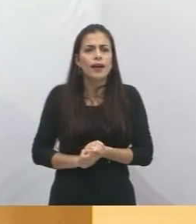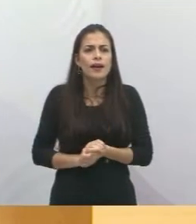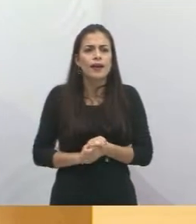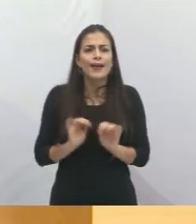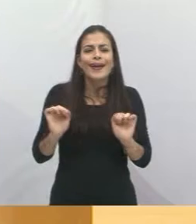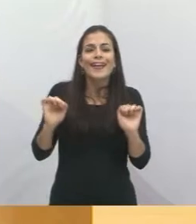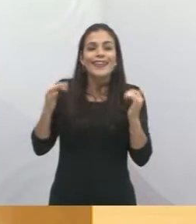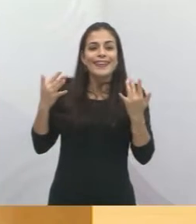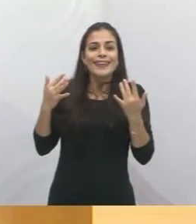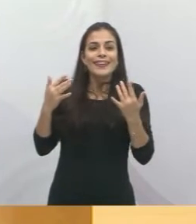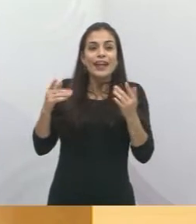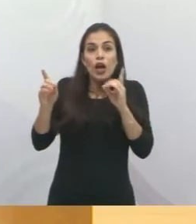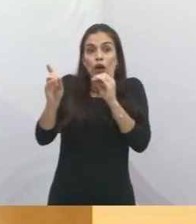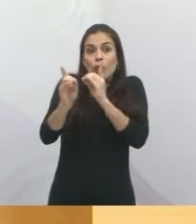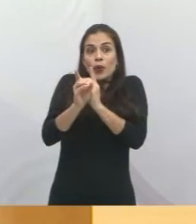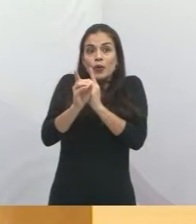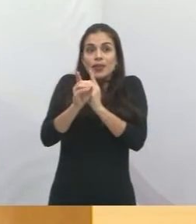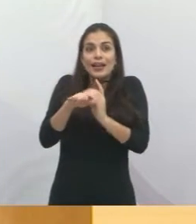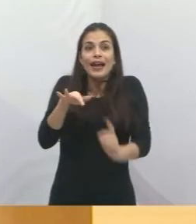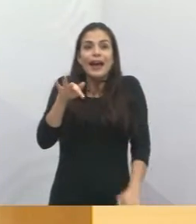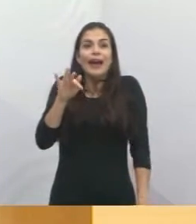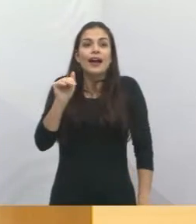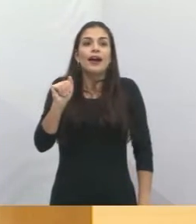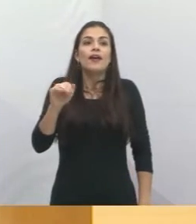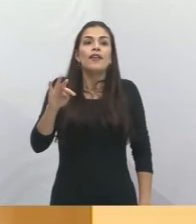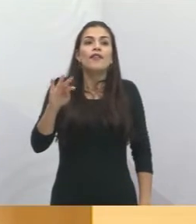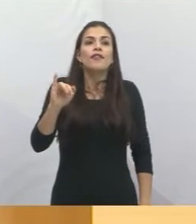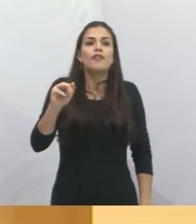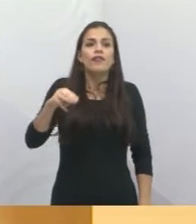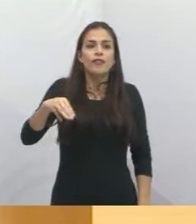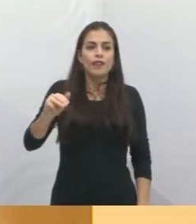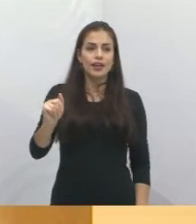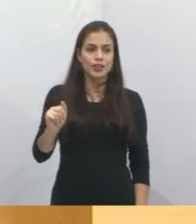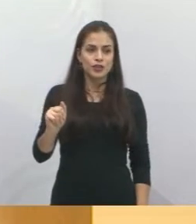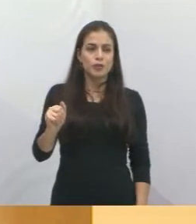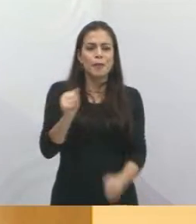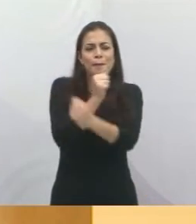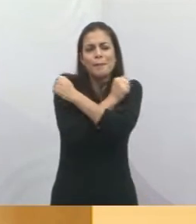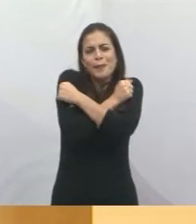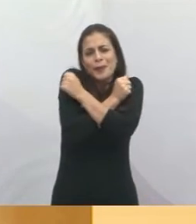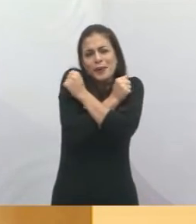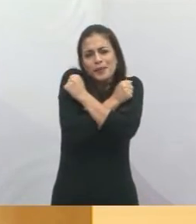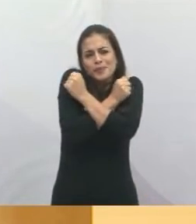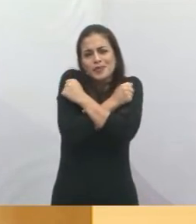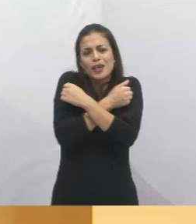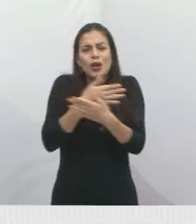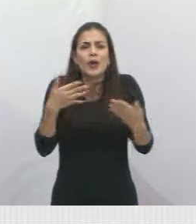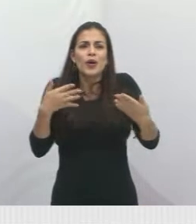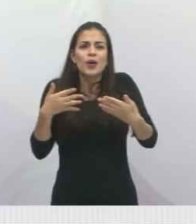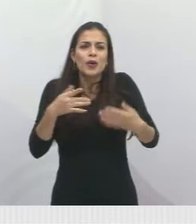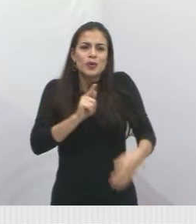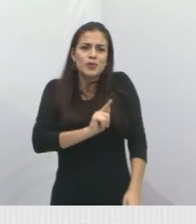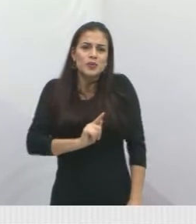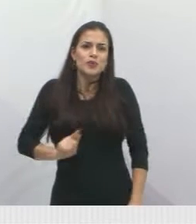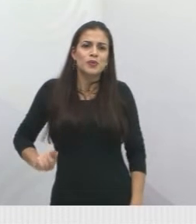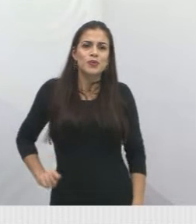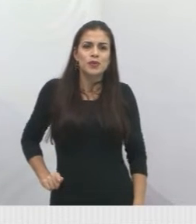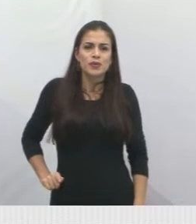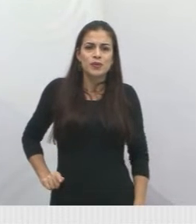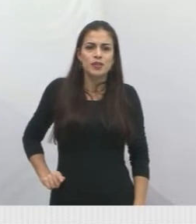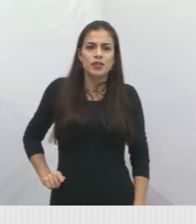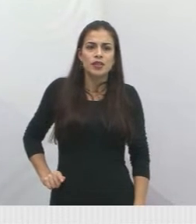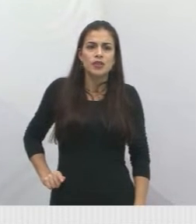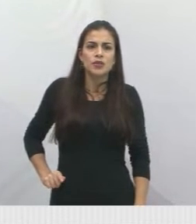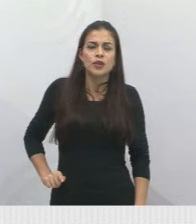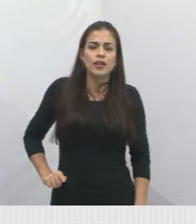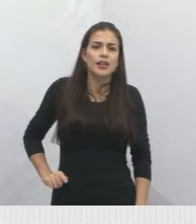alegria de ter encontrado a Fátima. Fátima, meu abraço, você que está hoje aí no governo do Executivo de